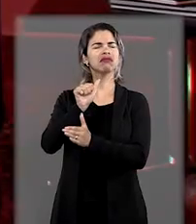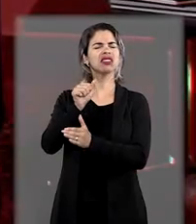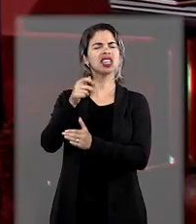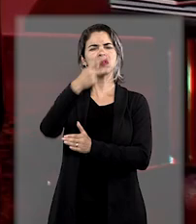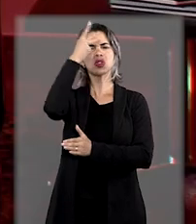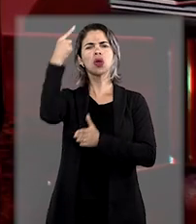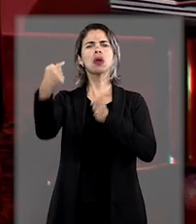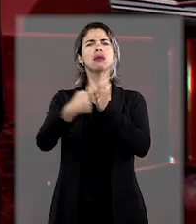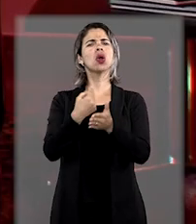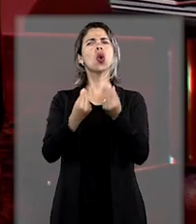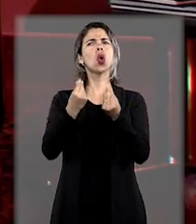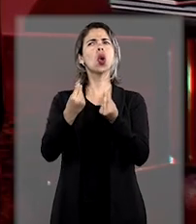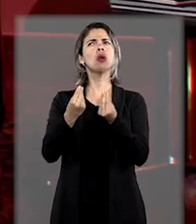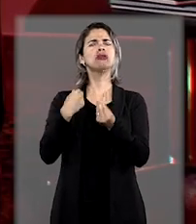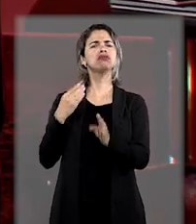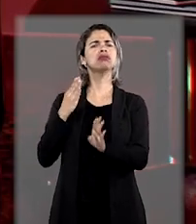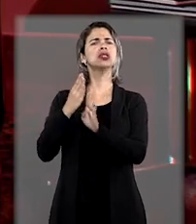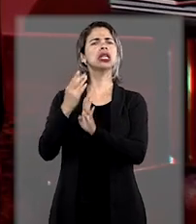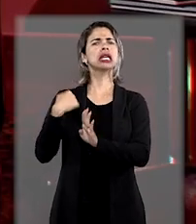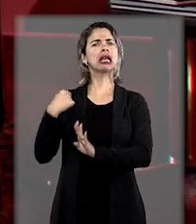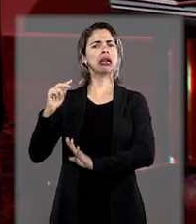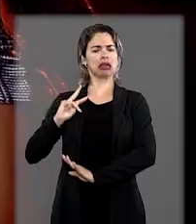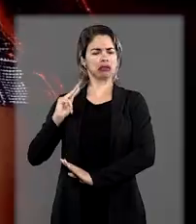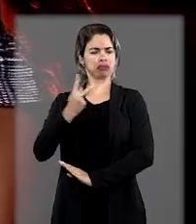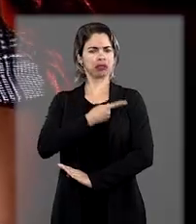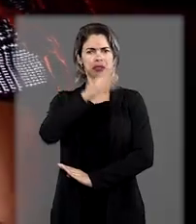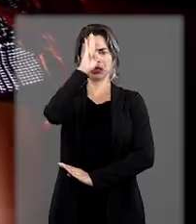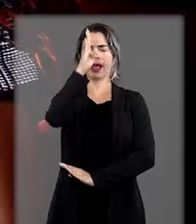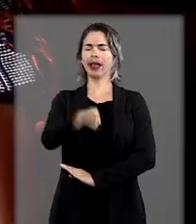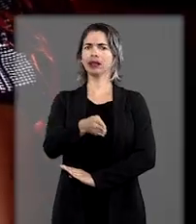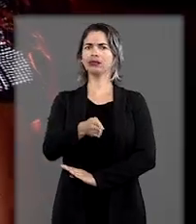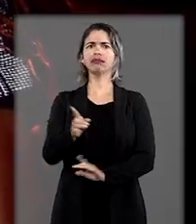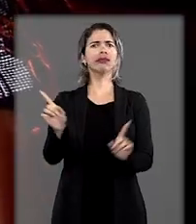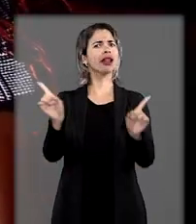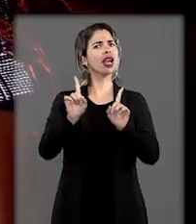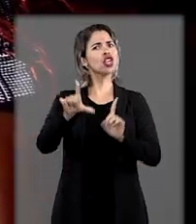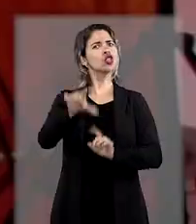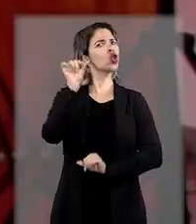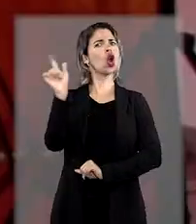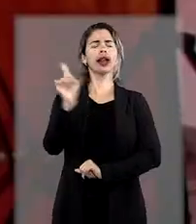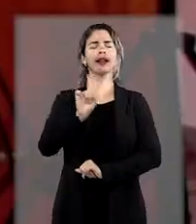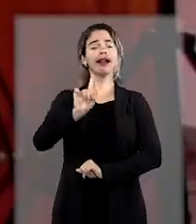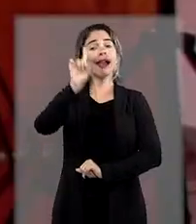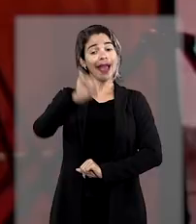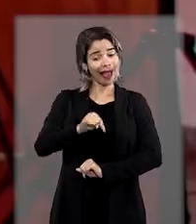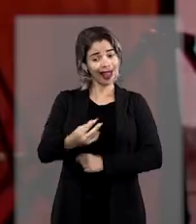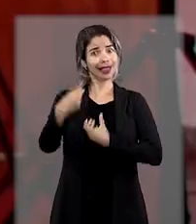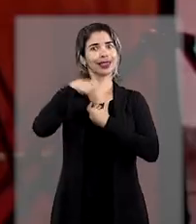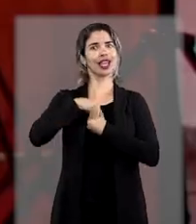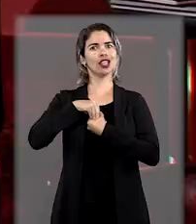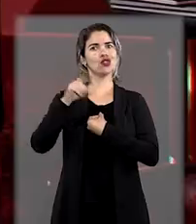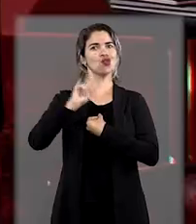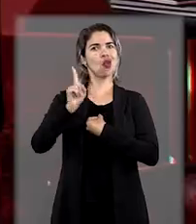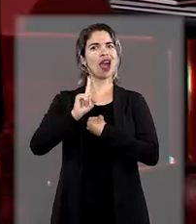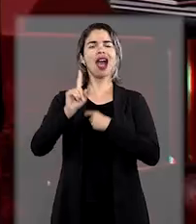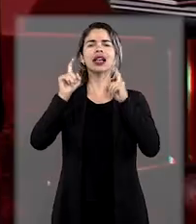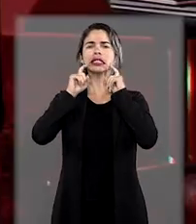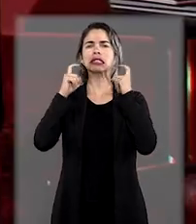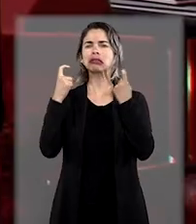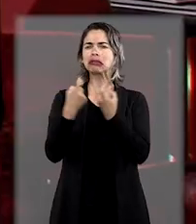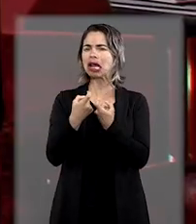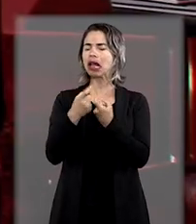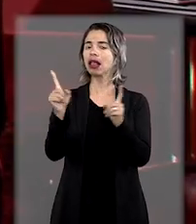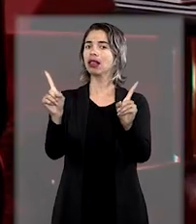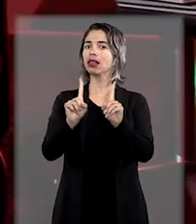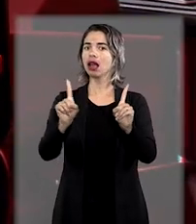fala assim quando é que você descobriu o trânsito quando é que você descobriu o hétero você é isso não tem nada a ver com vida sexual